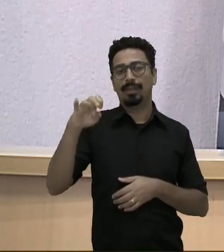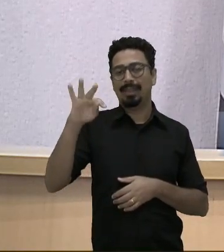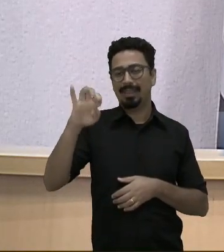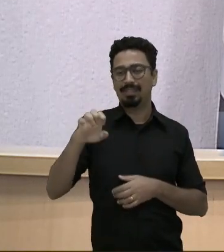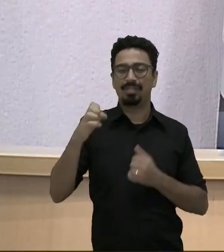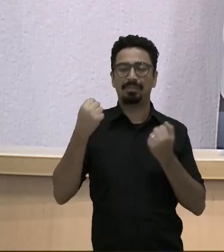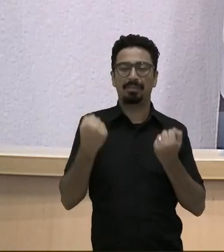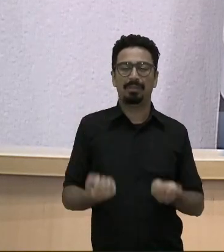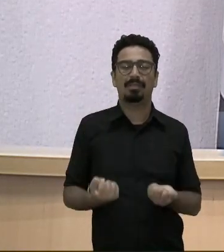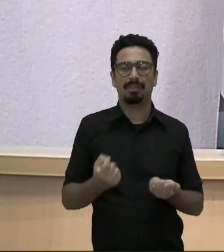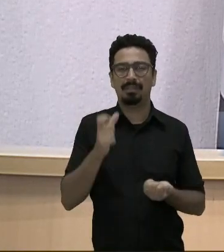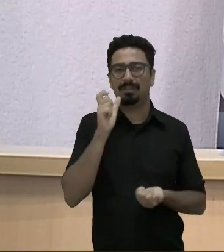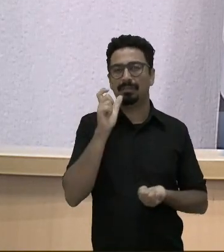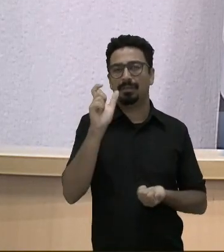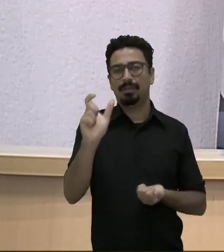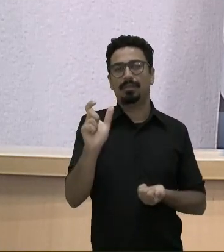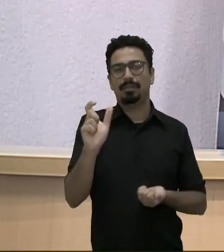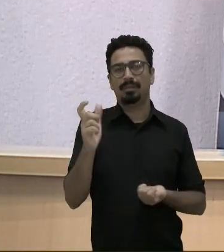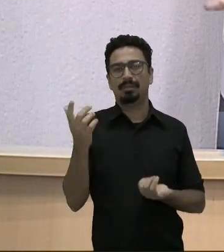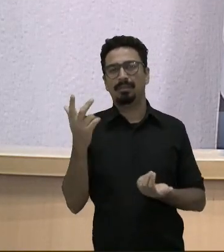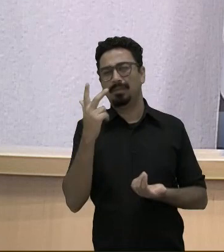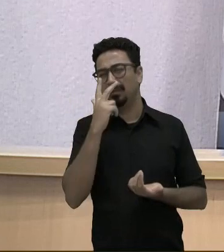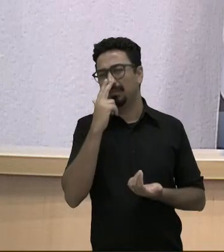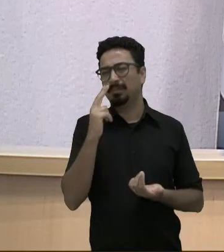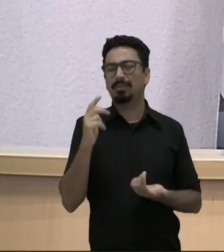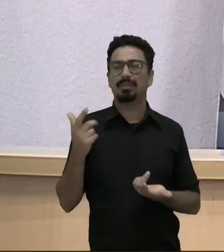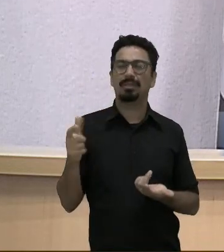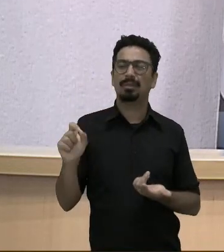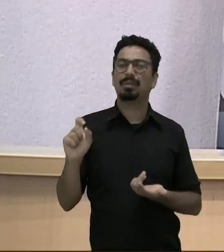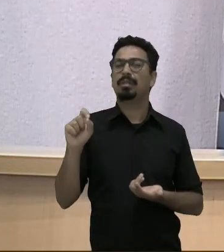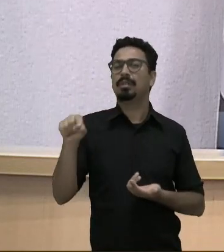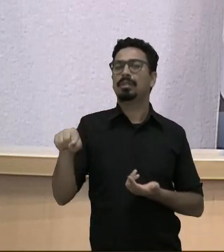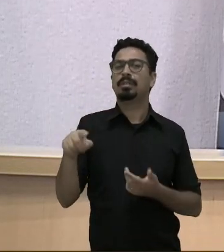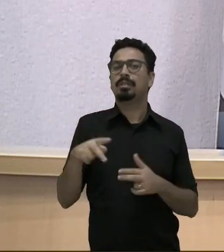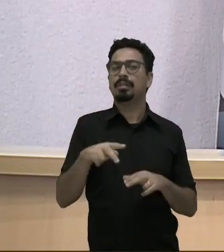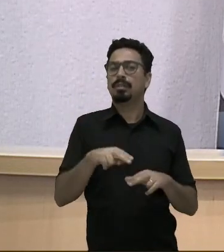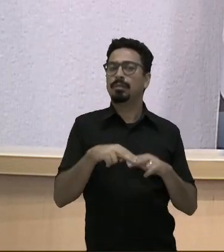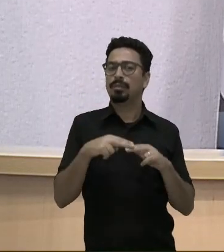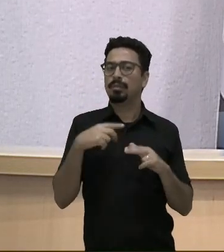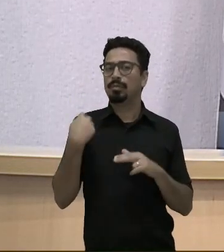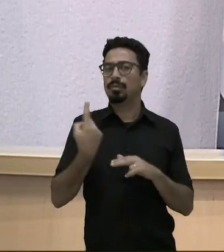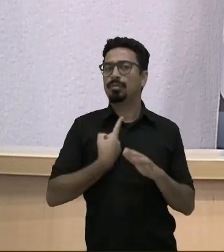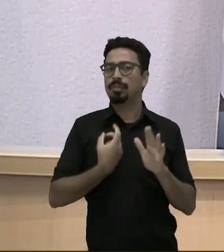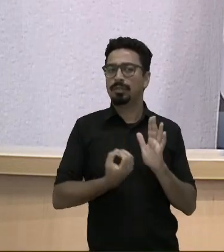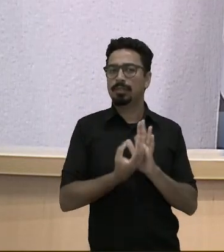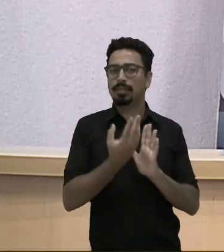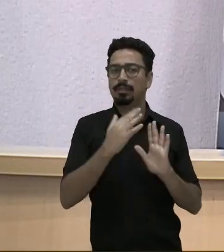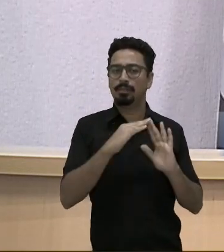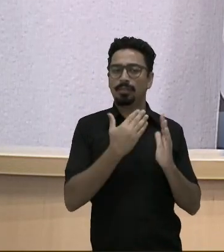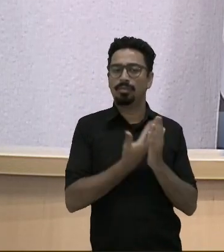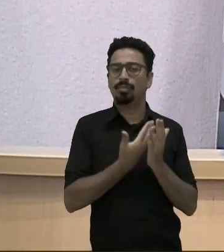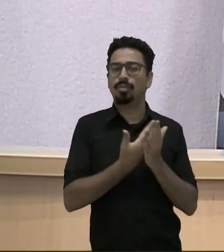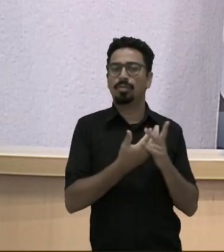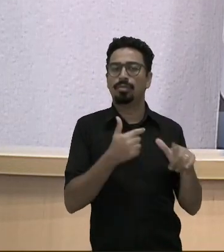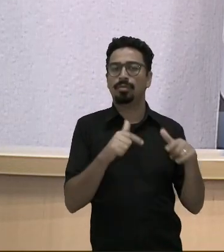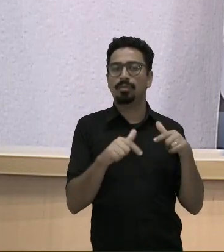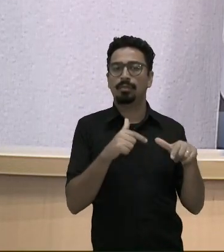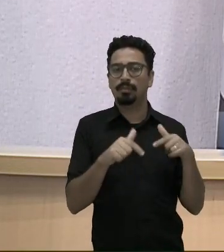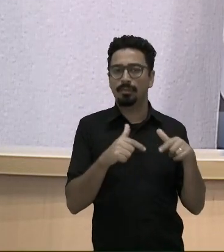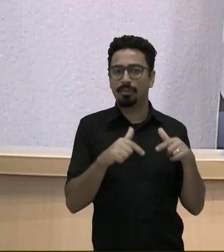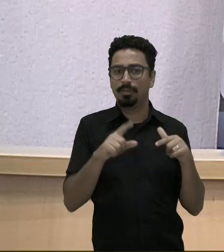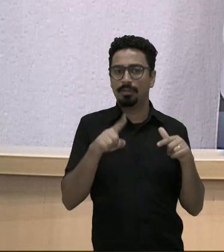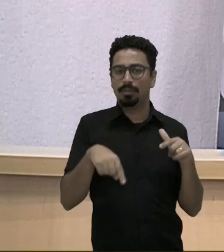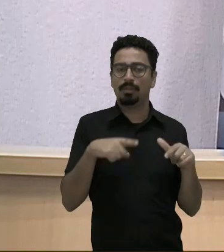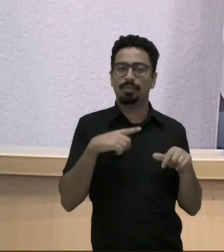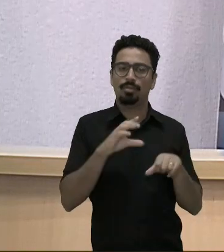pesada. Então teve gente que falou assim, mas por que fêmea garçom? Então nós criamos isso aí. Porque na escola do trabalho, tinha lá os